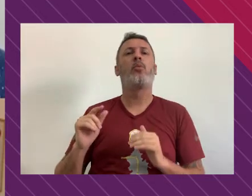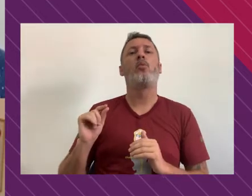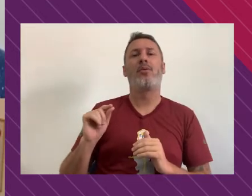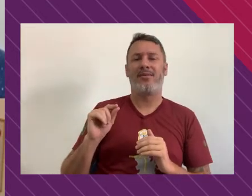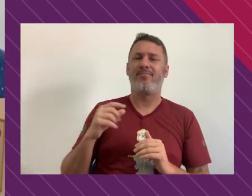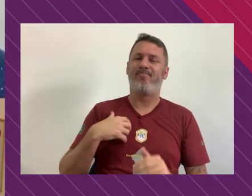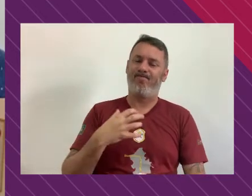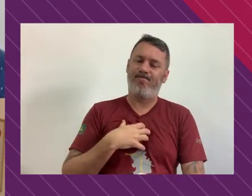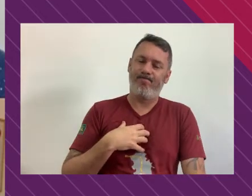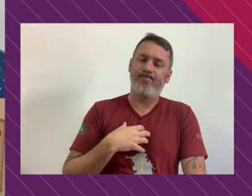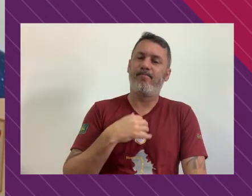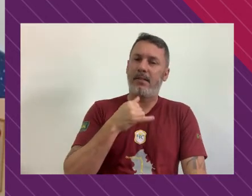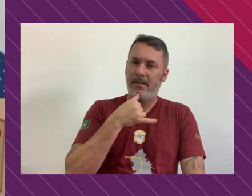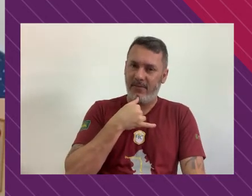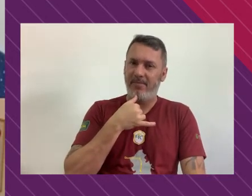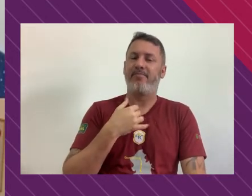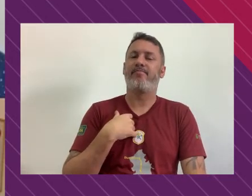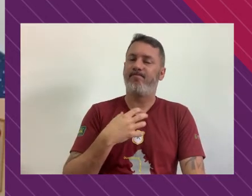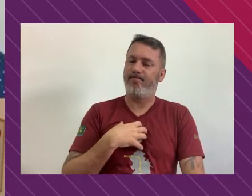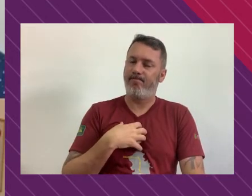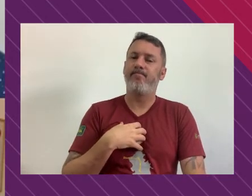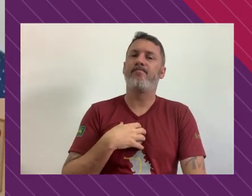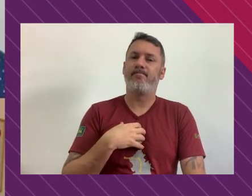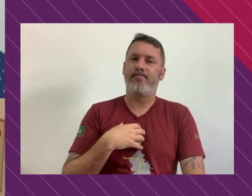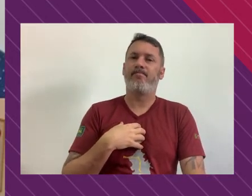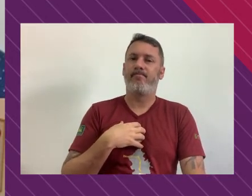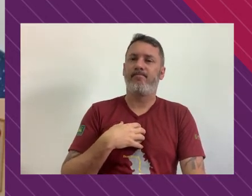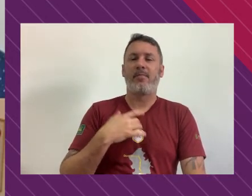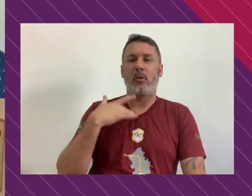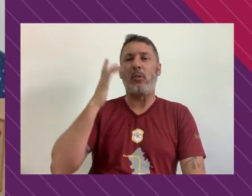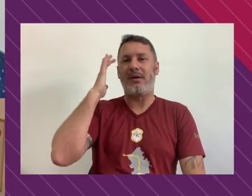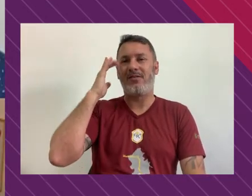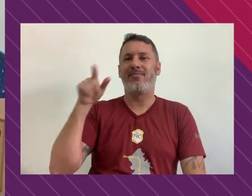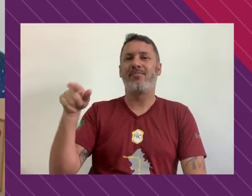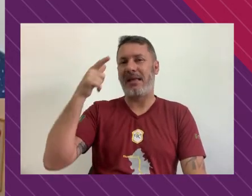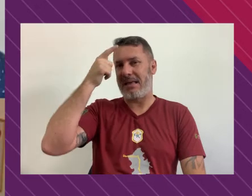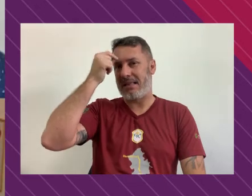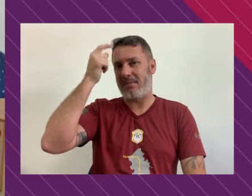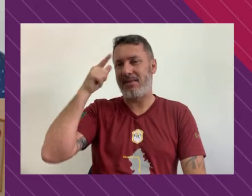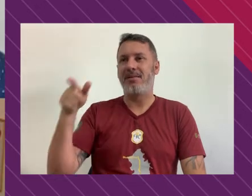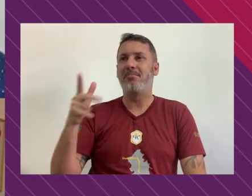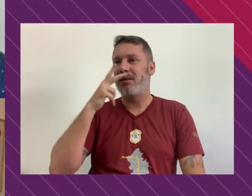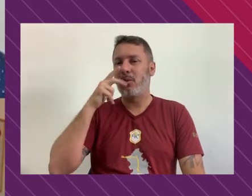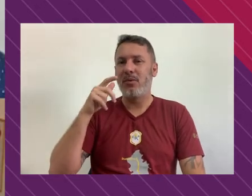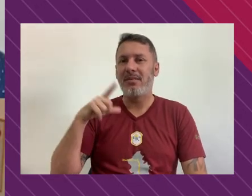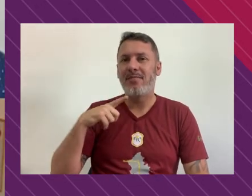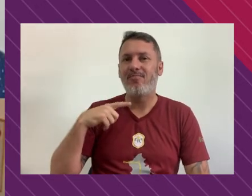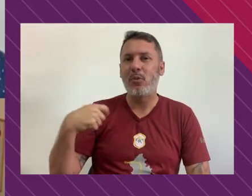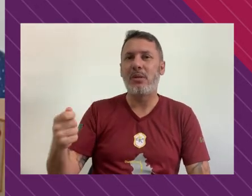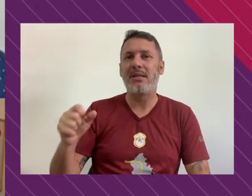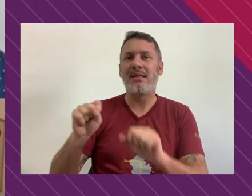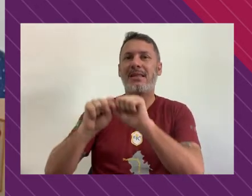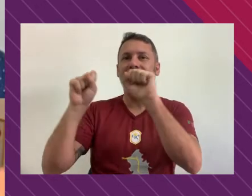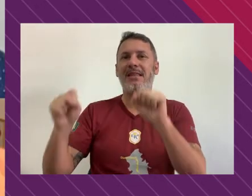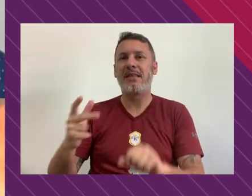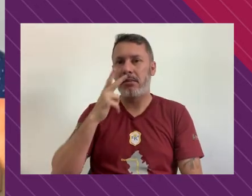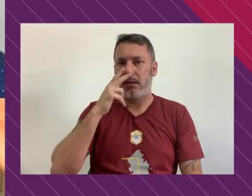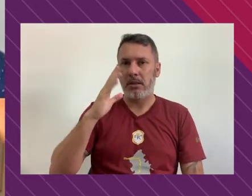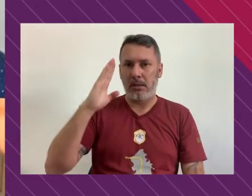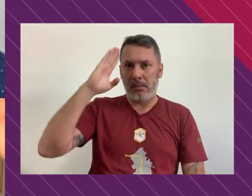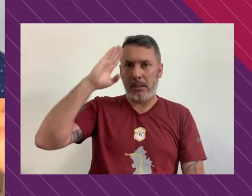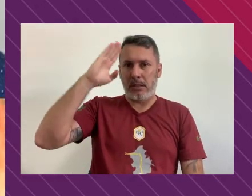não souber lidar com a matemática vai se prejudicar. Tem que saber trigonometria, tem que